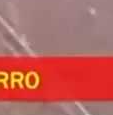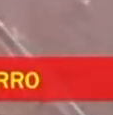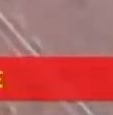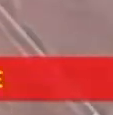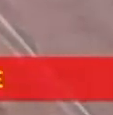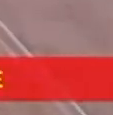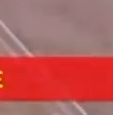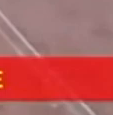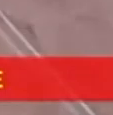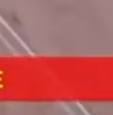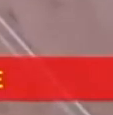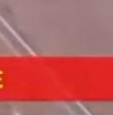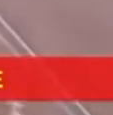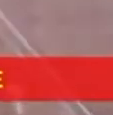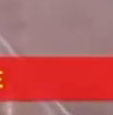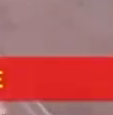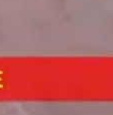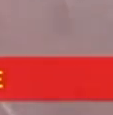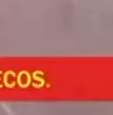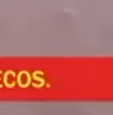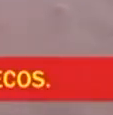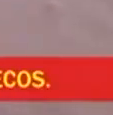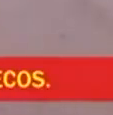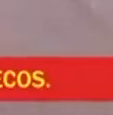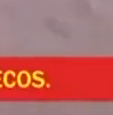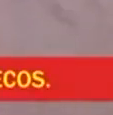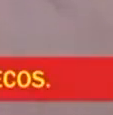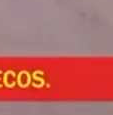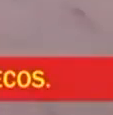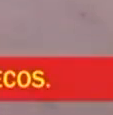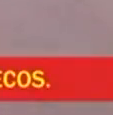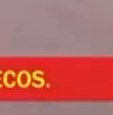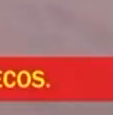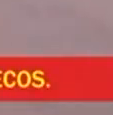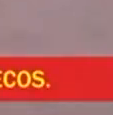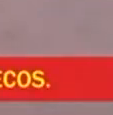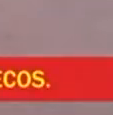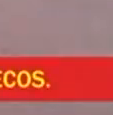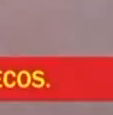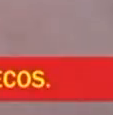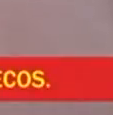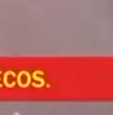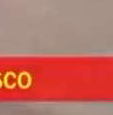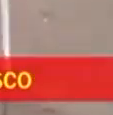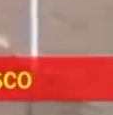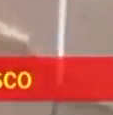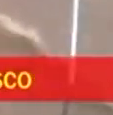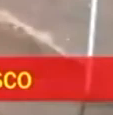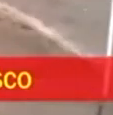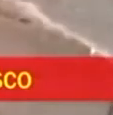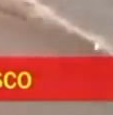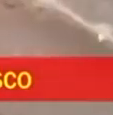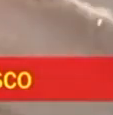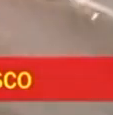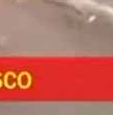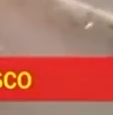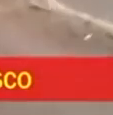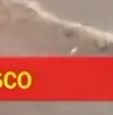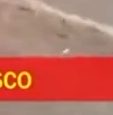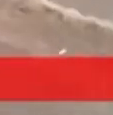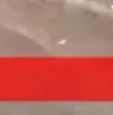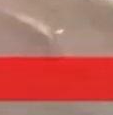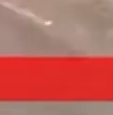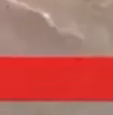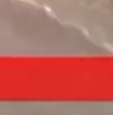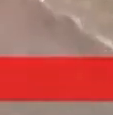o carro com segurança, abandone-o e abrigue-se em lugares altos e secos. Permanecer no veículo é um